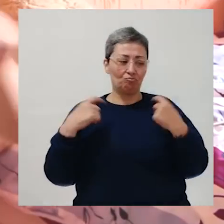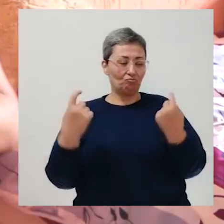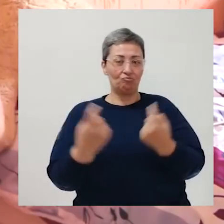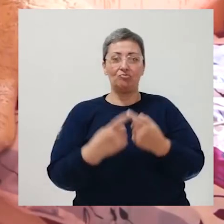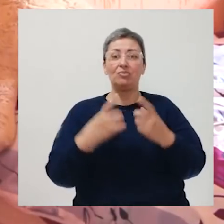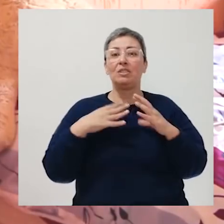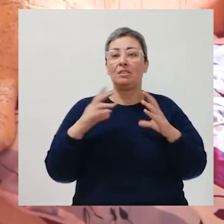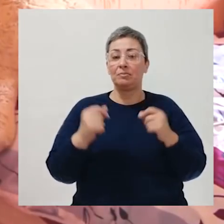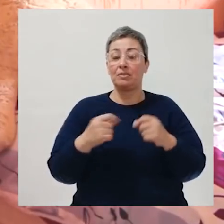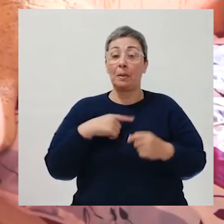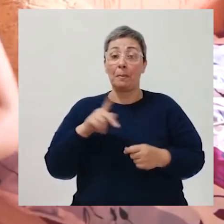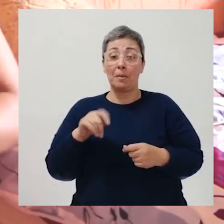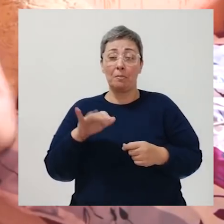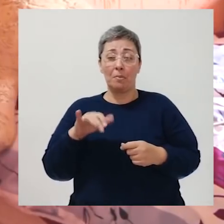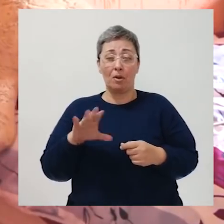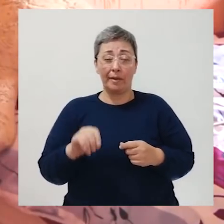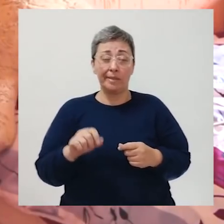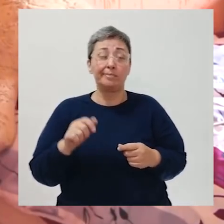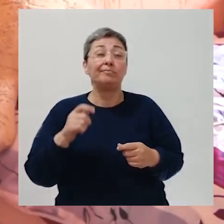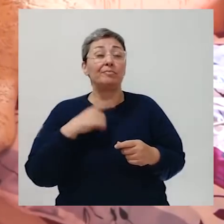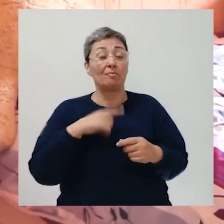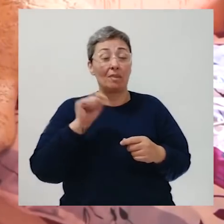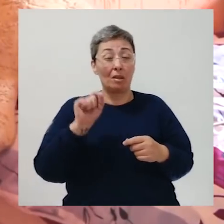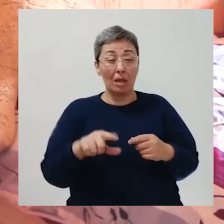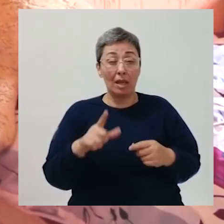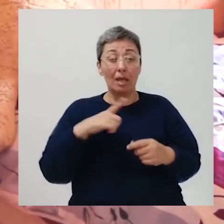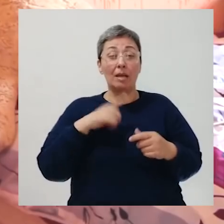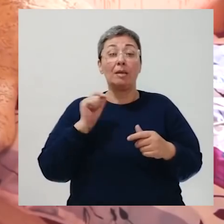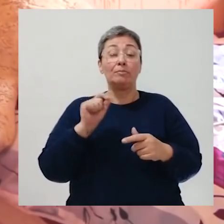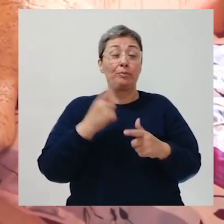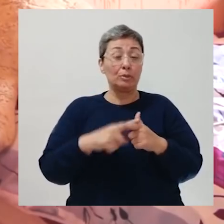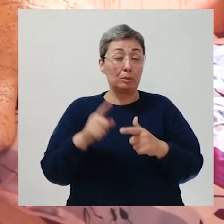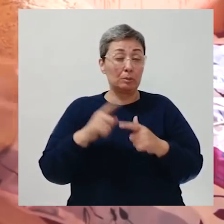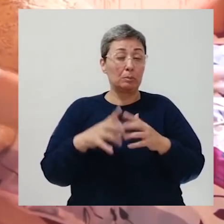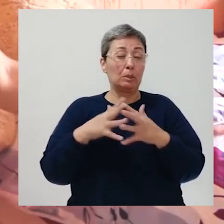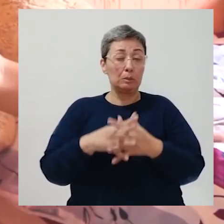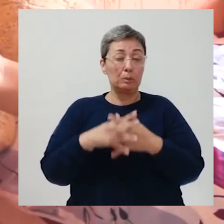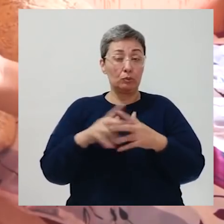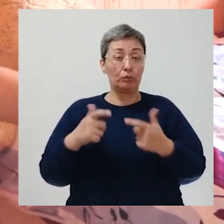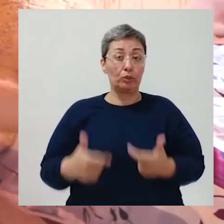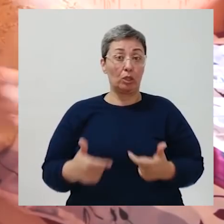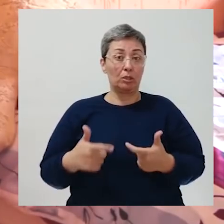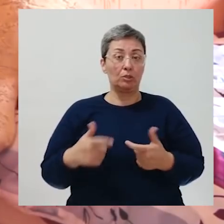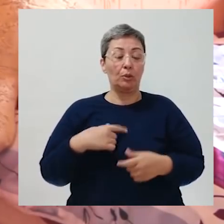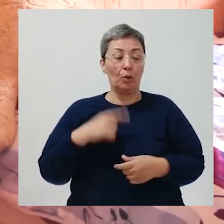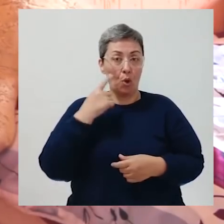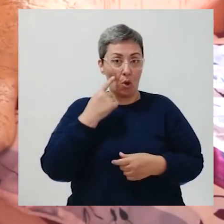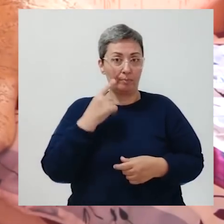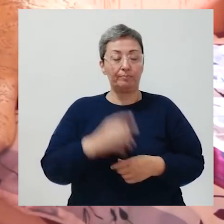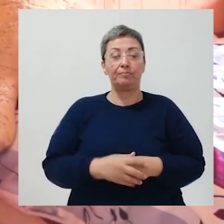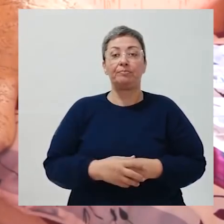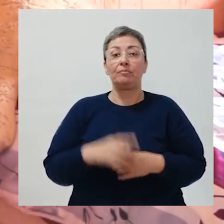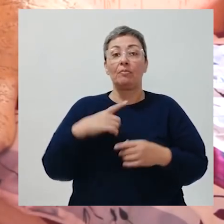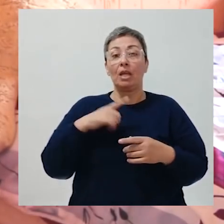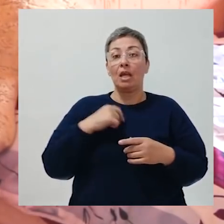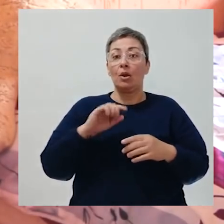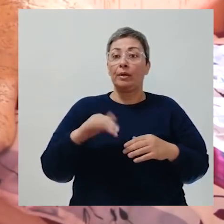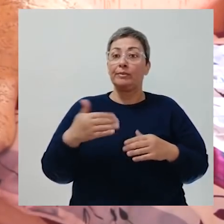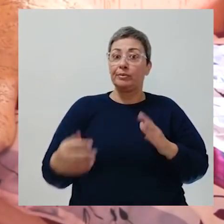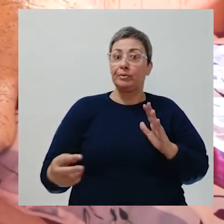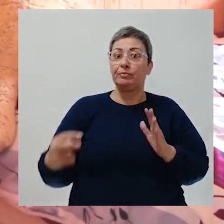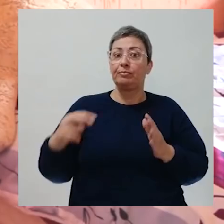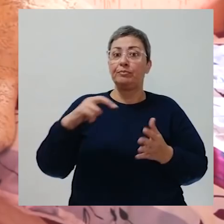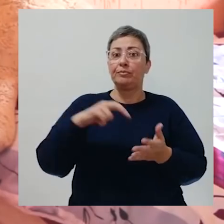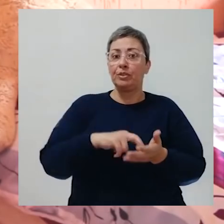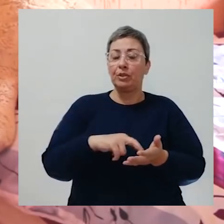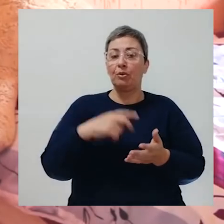lá. Só que Pipoca, ele era muito encrenqueiro e muito chato. Olha ele aqui. E aí quando ele chegou